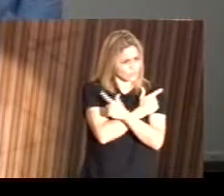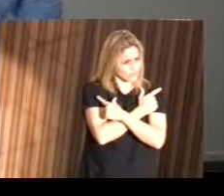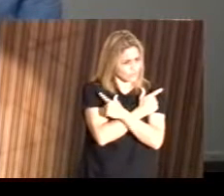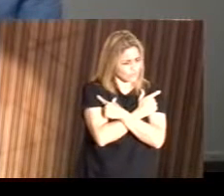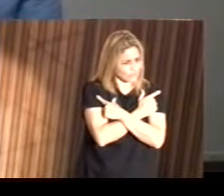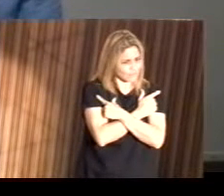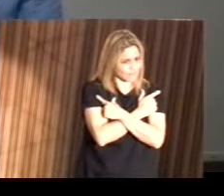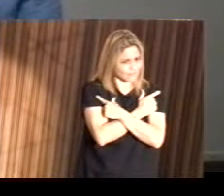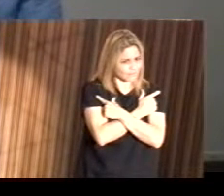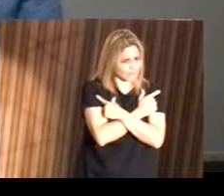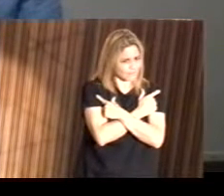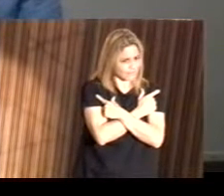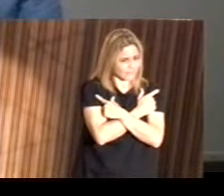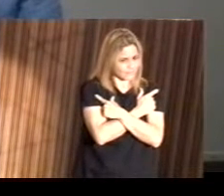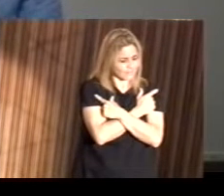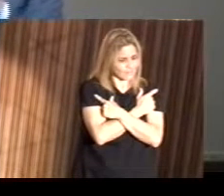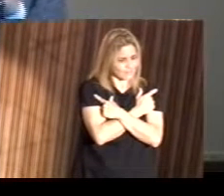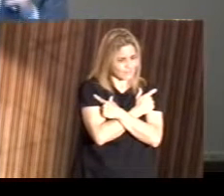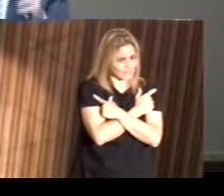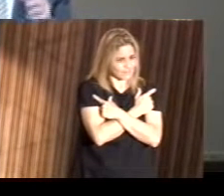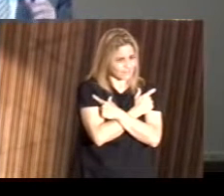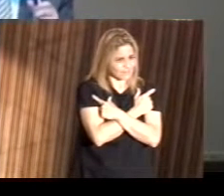um bando,